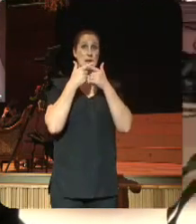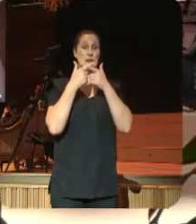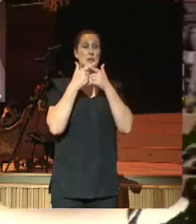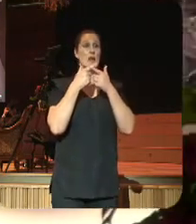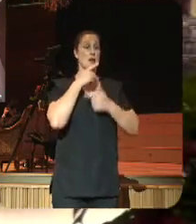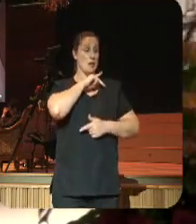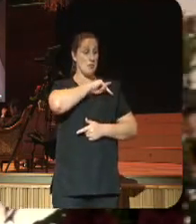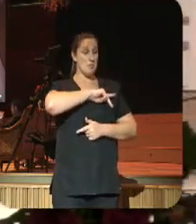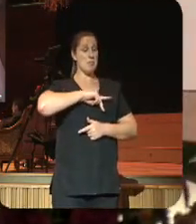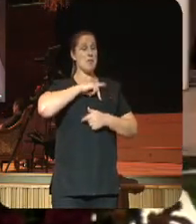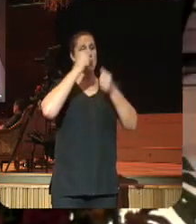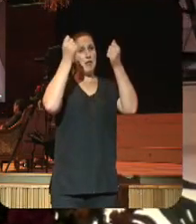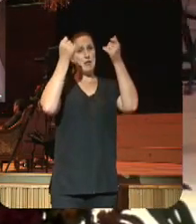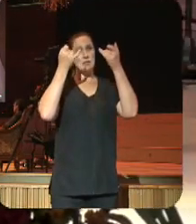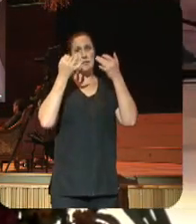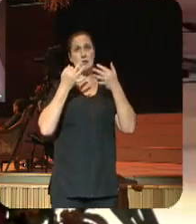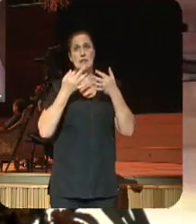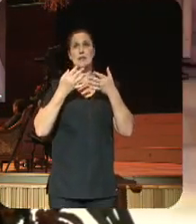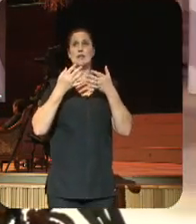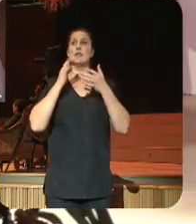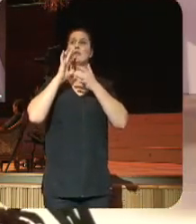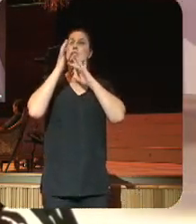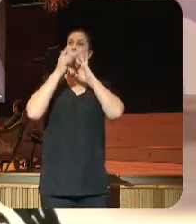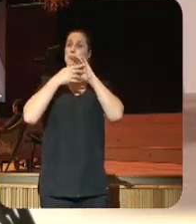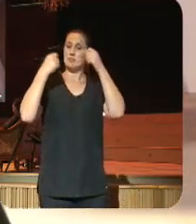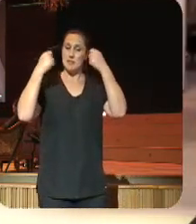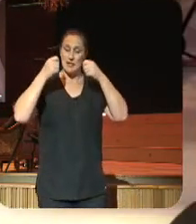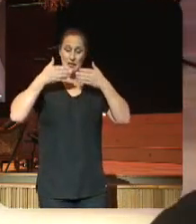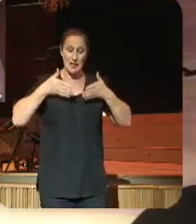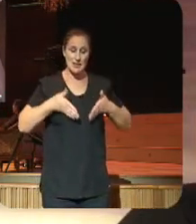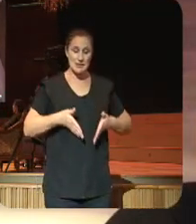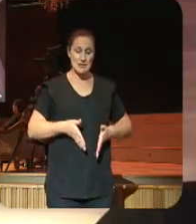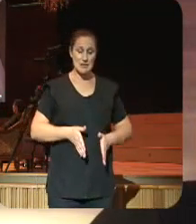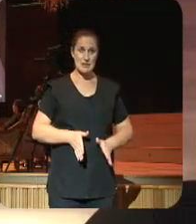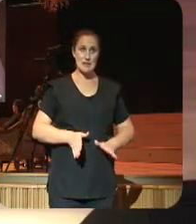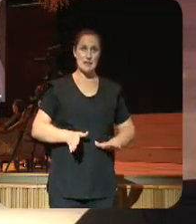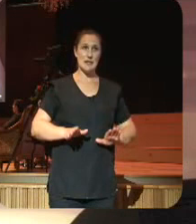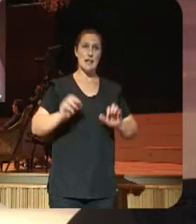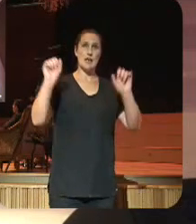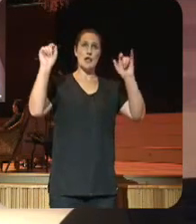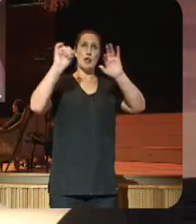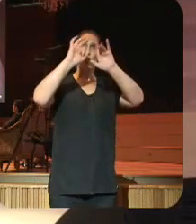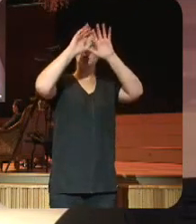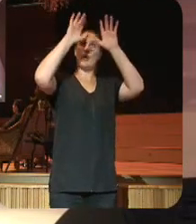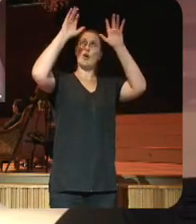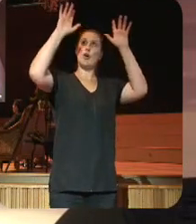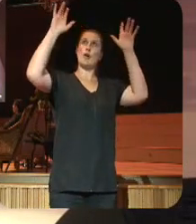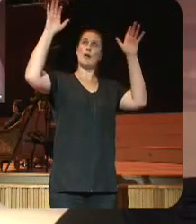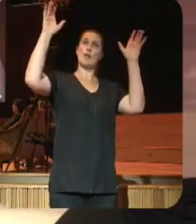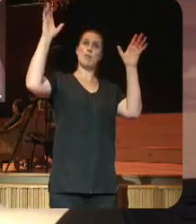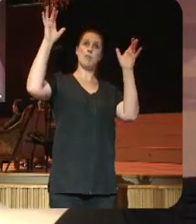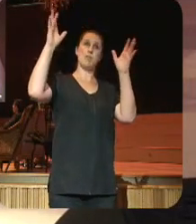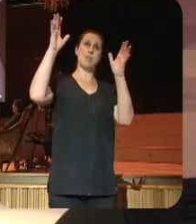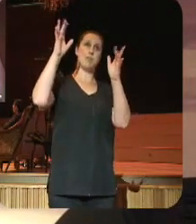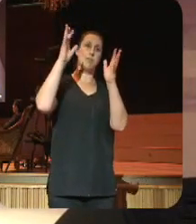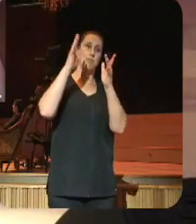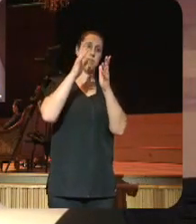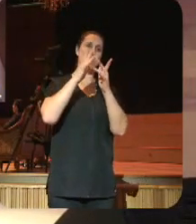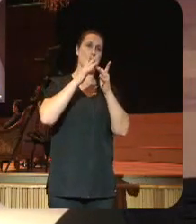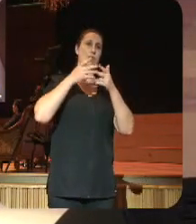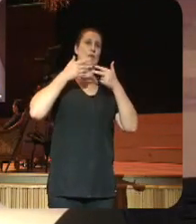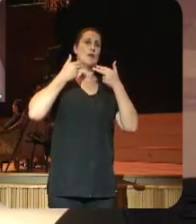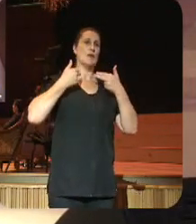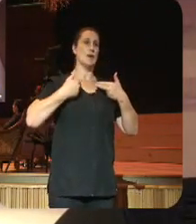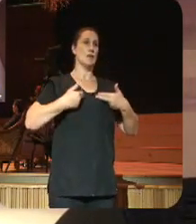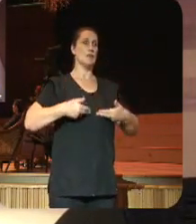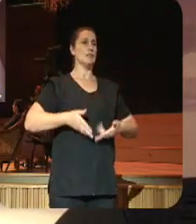da necessidade de Jesus nascer, tendo esvaziado a sua glória. Ele disse que nós éramos inimigos de